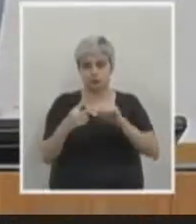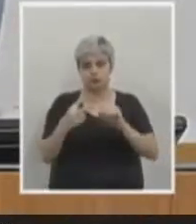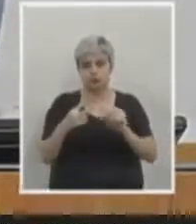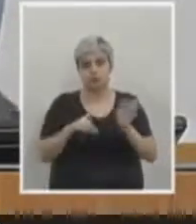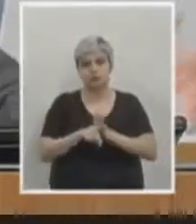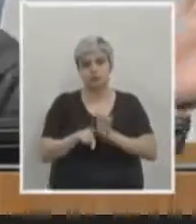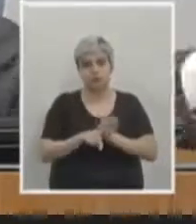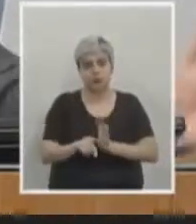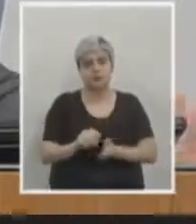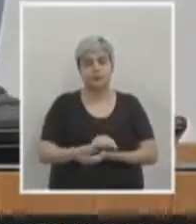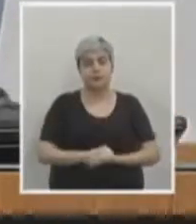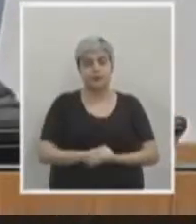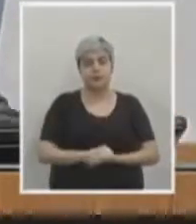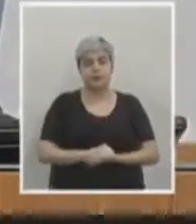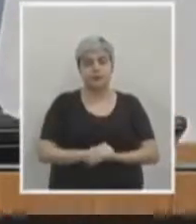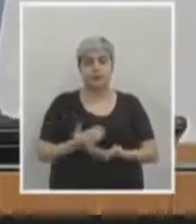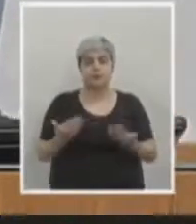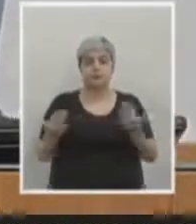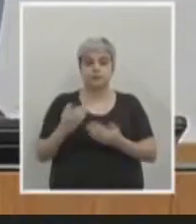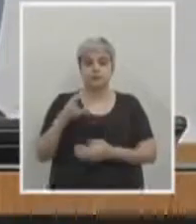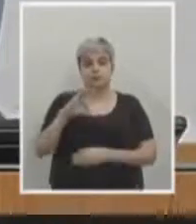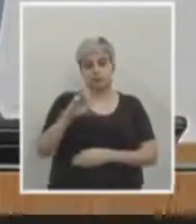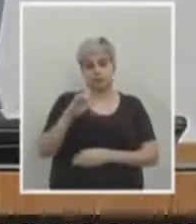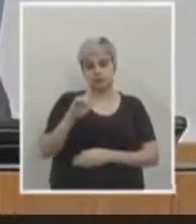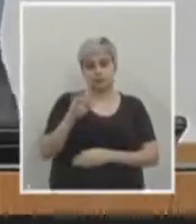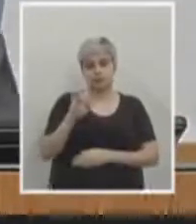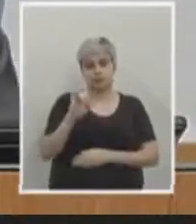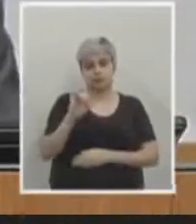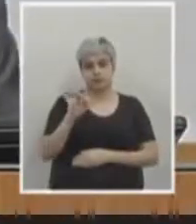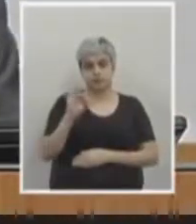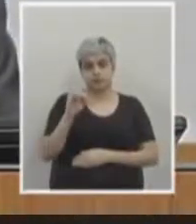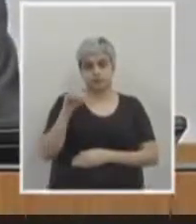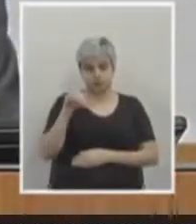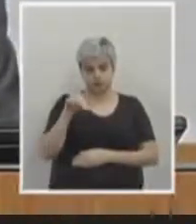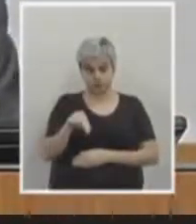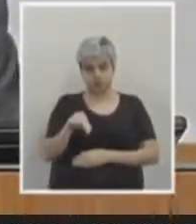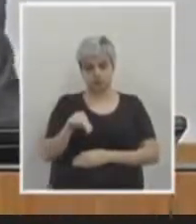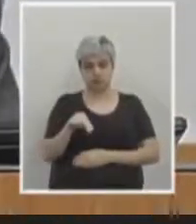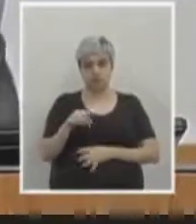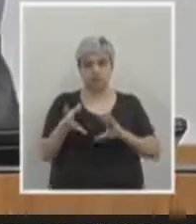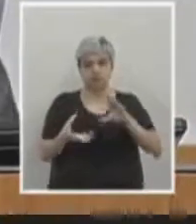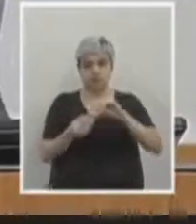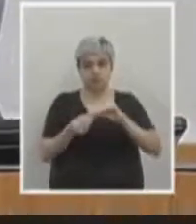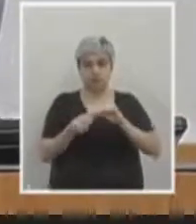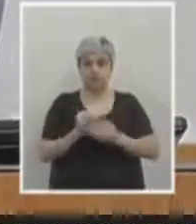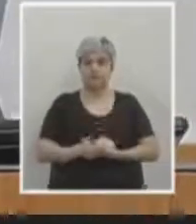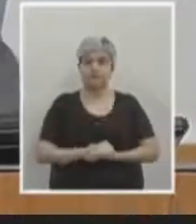perguntas aqui. E eu vou passar então para o professor Cleiton, deputado professor Cleiton, para suas considerações.